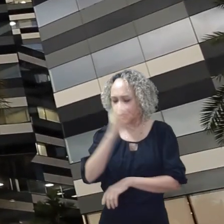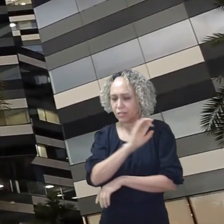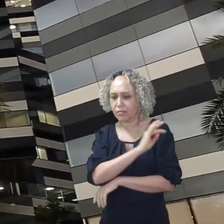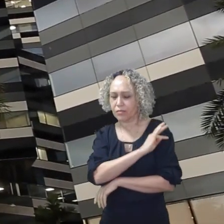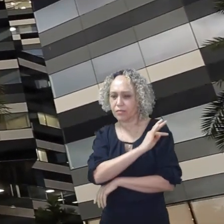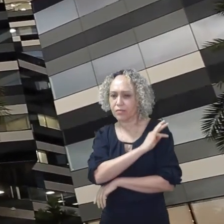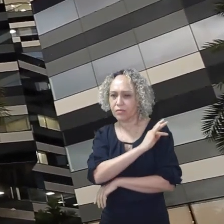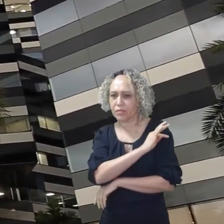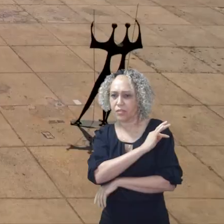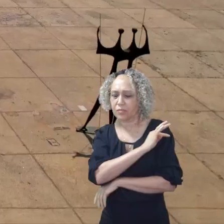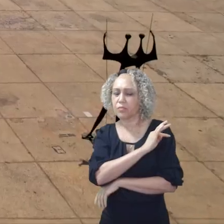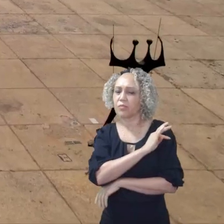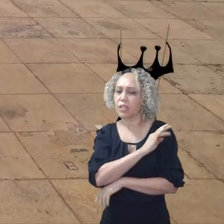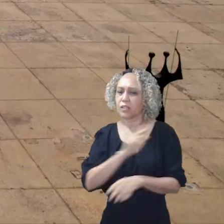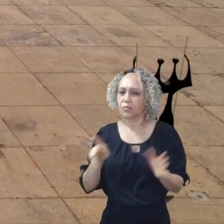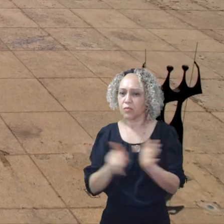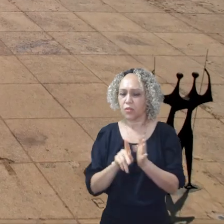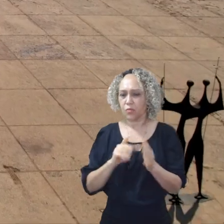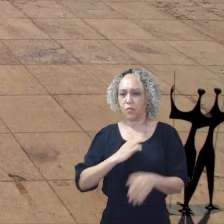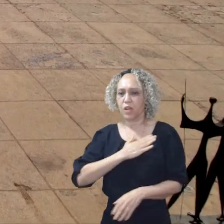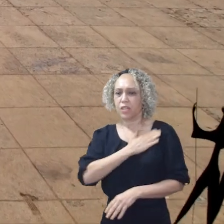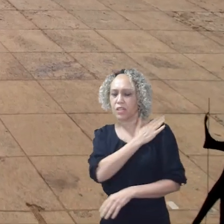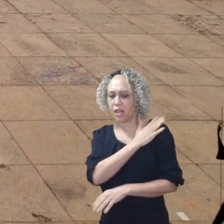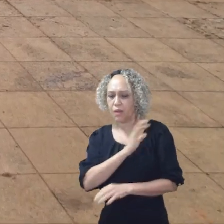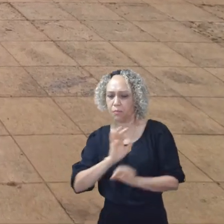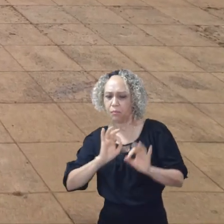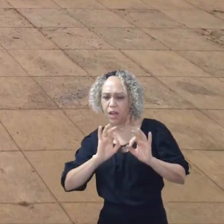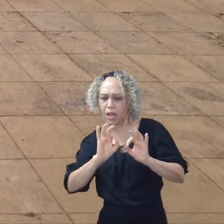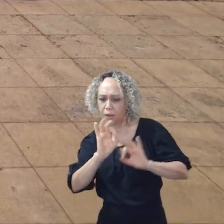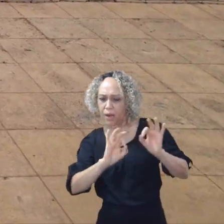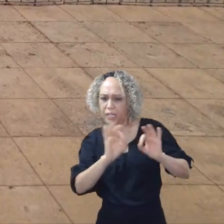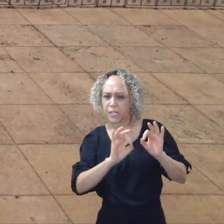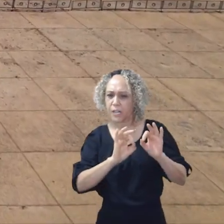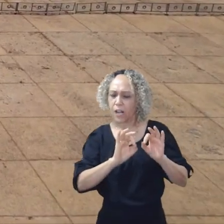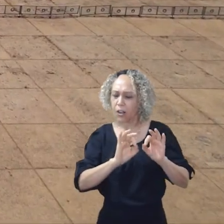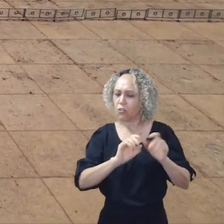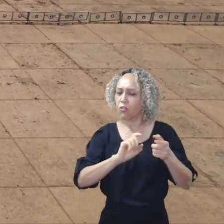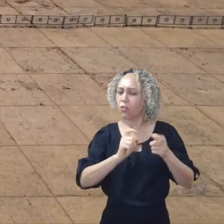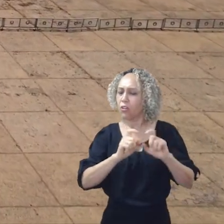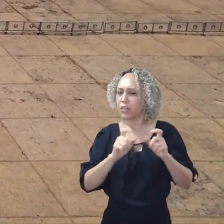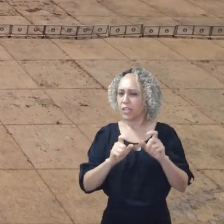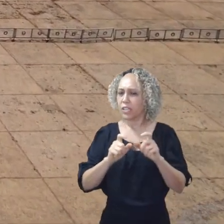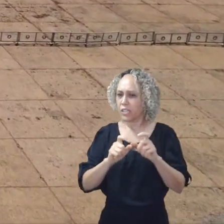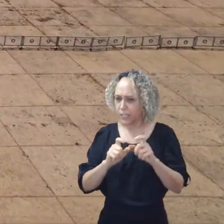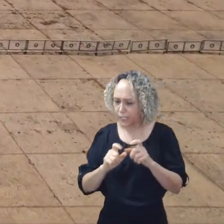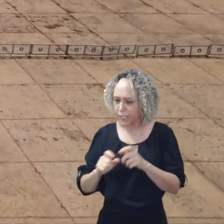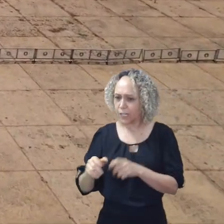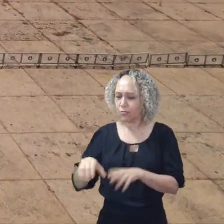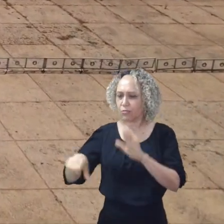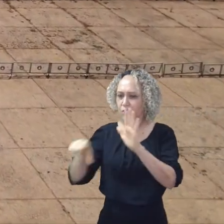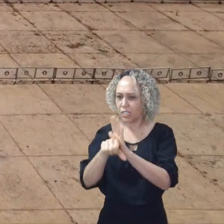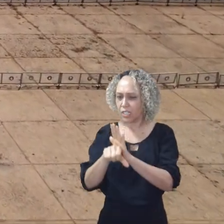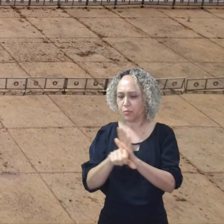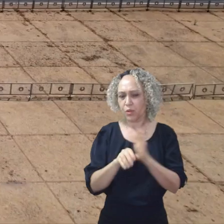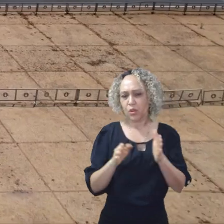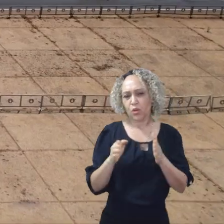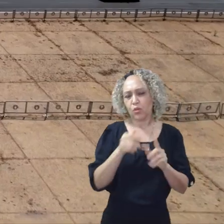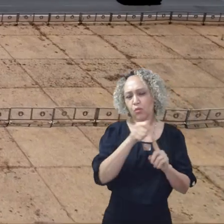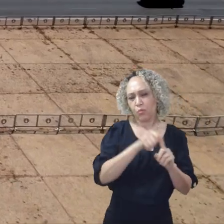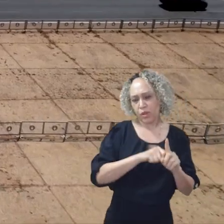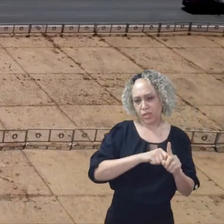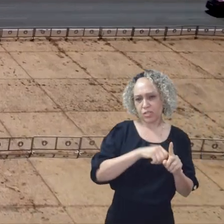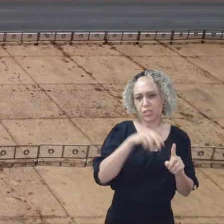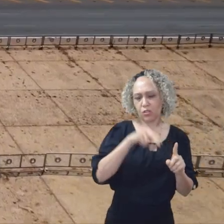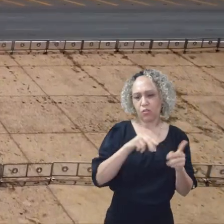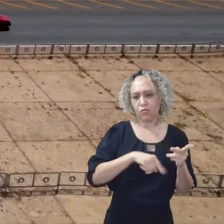conhecimento técnico militar para planejar, coordenar e executar ações ilícitas nos meses de novembro e dezembro